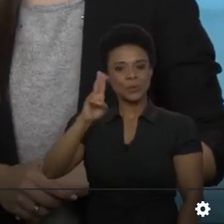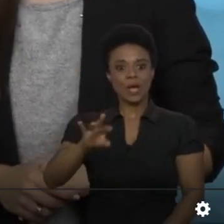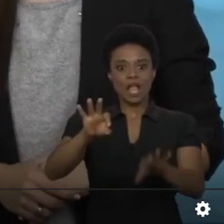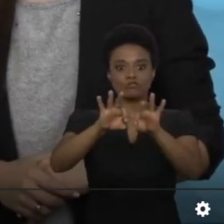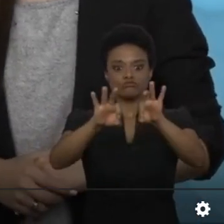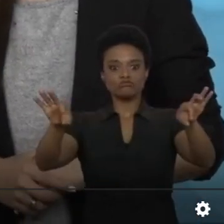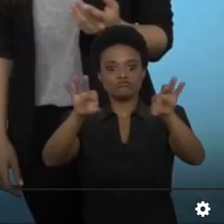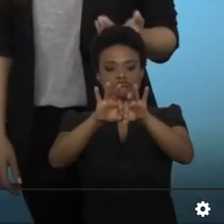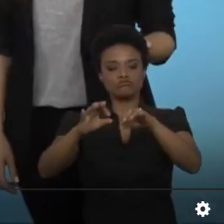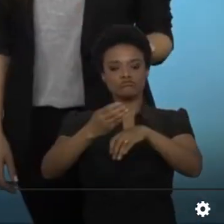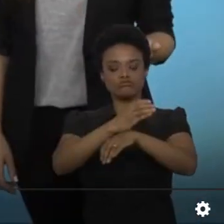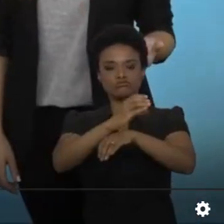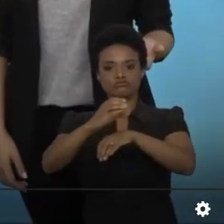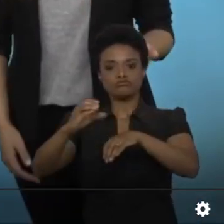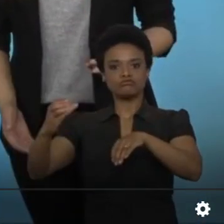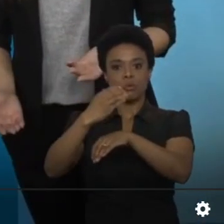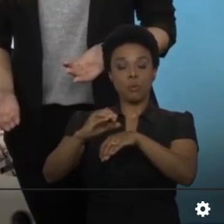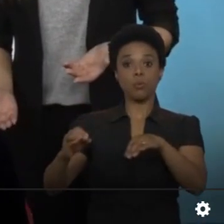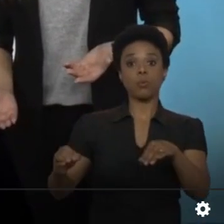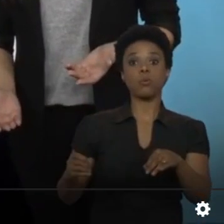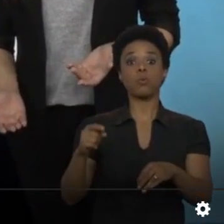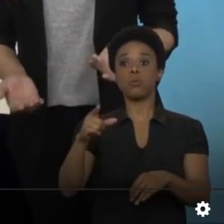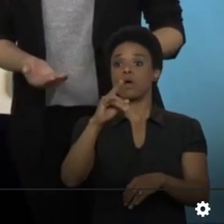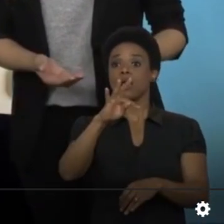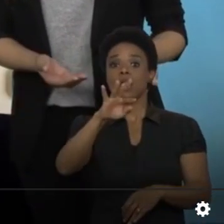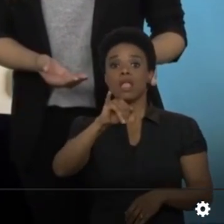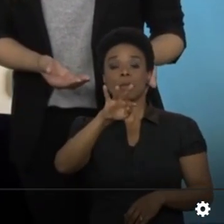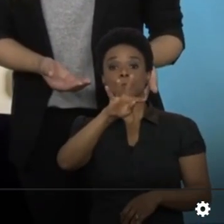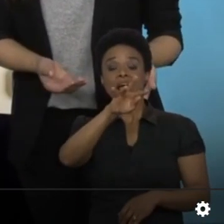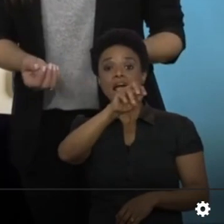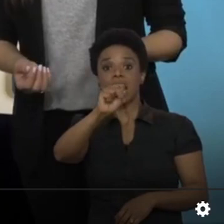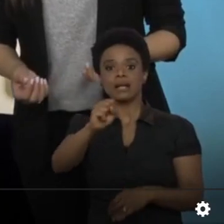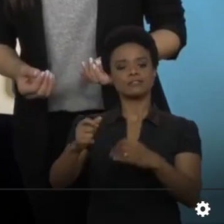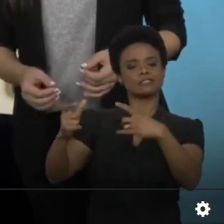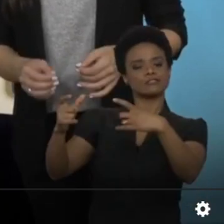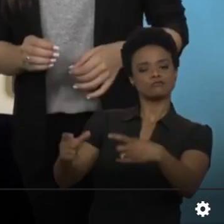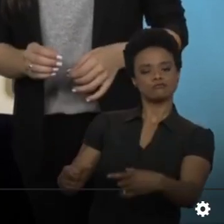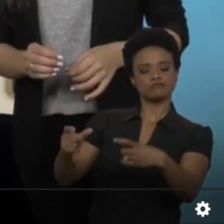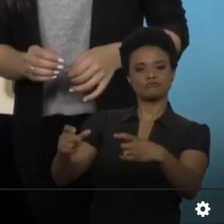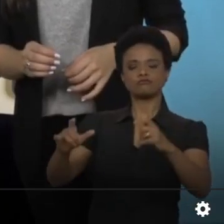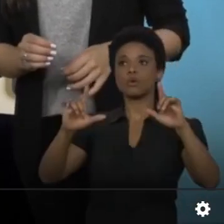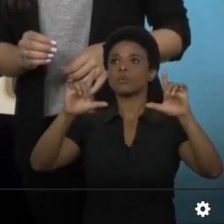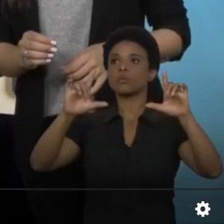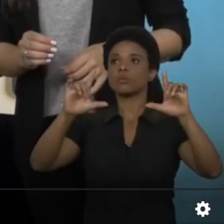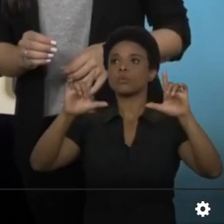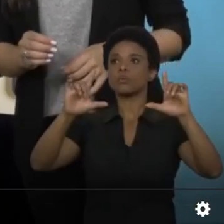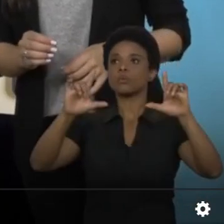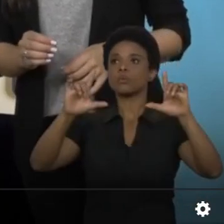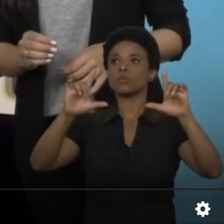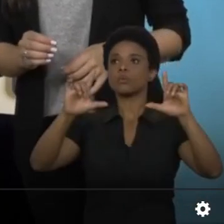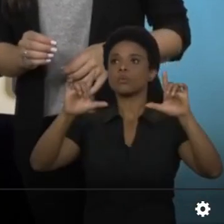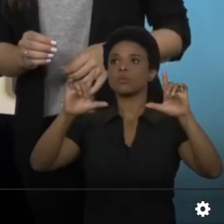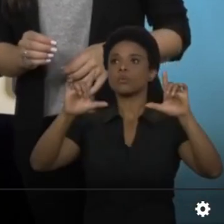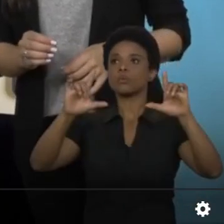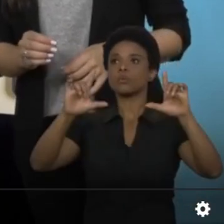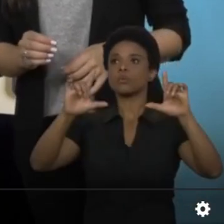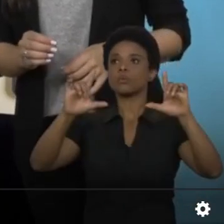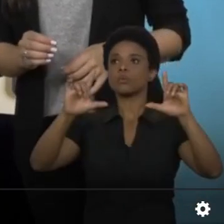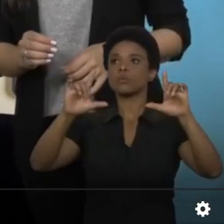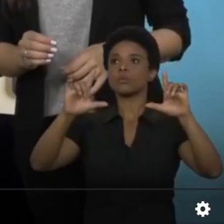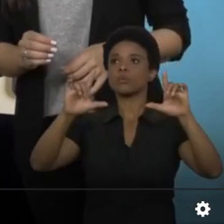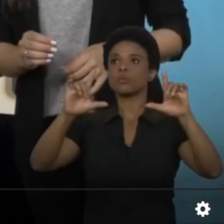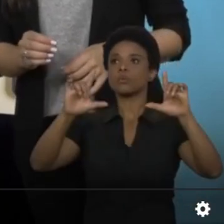circuitos terminais. Além disso, ele deve conter a localização dos quadros de distribuição de